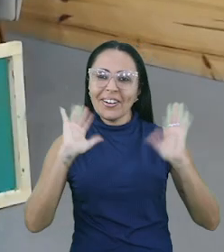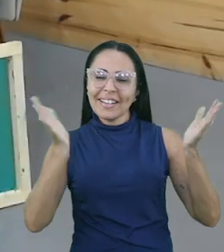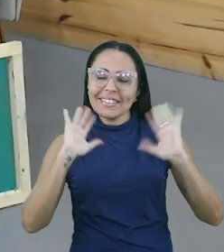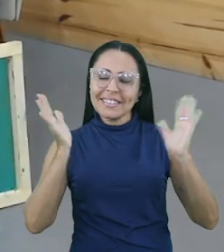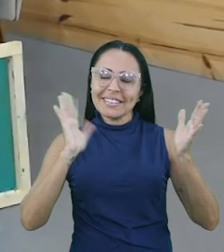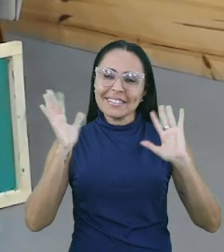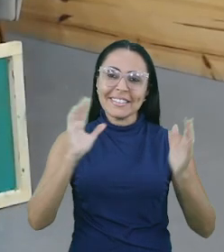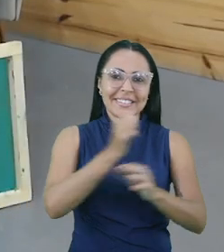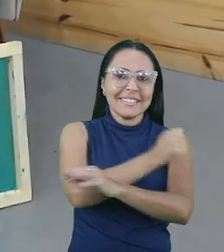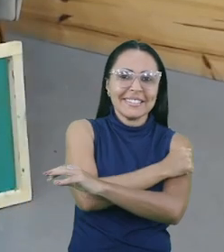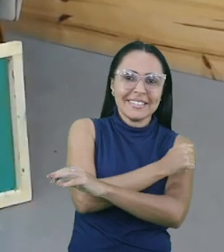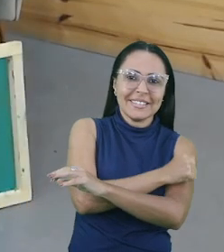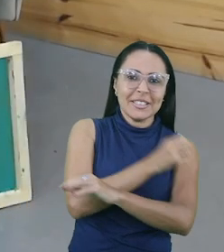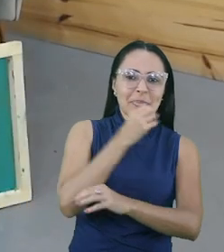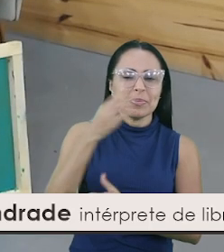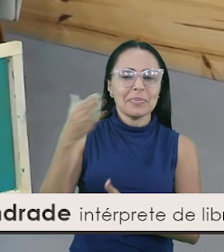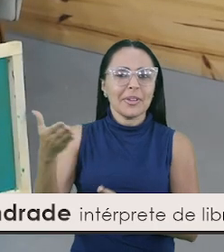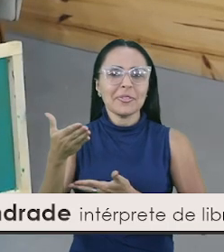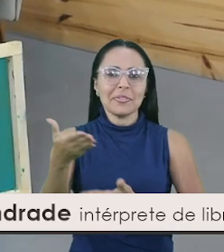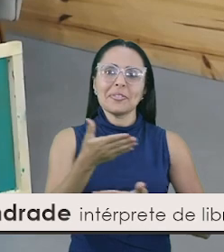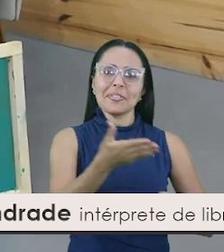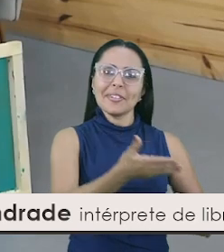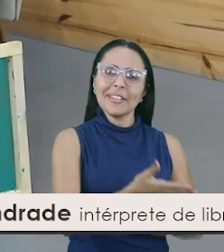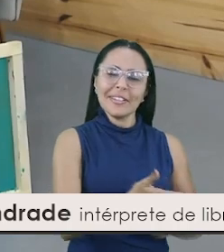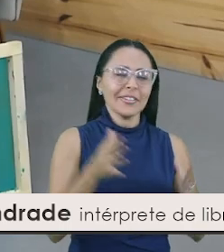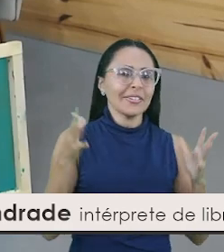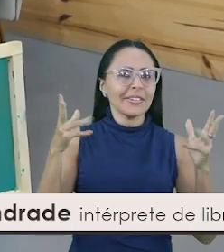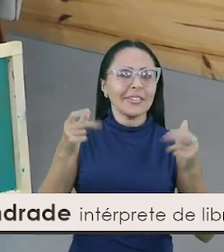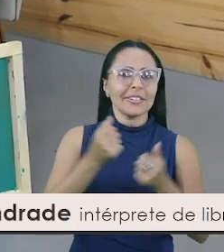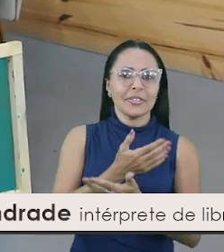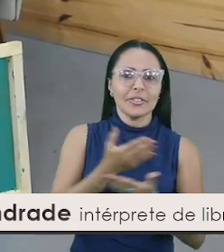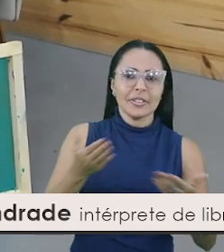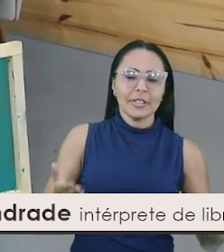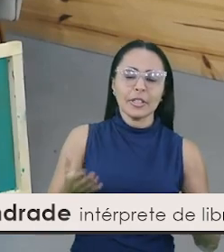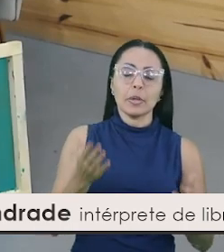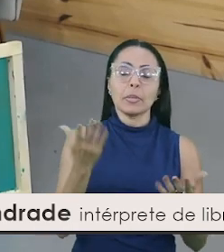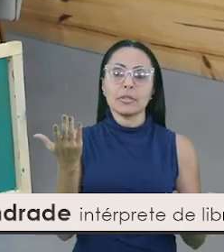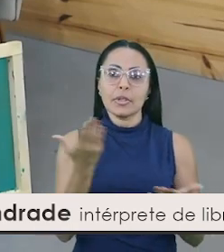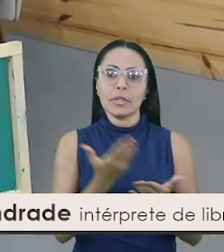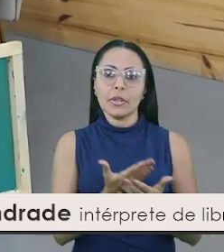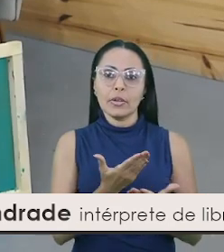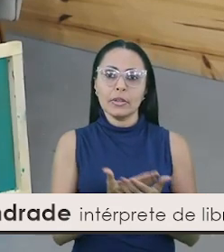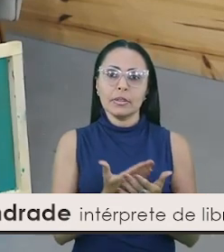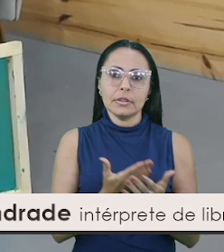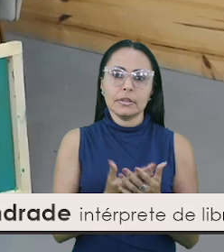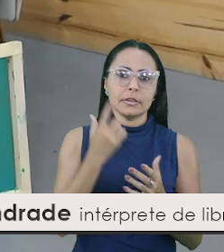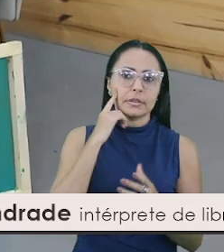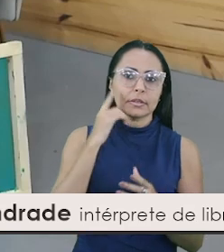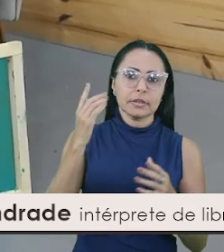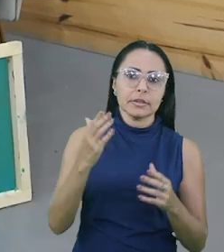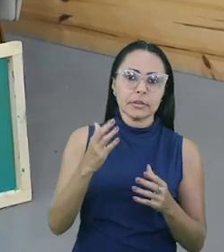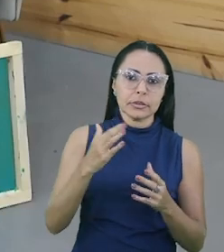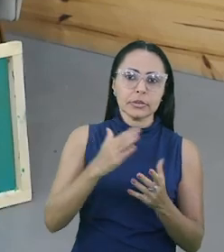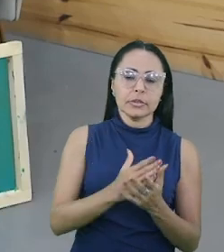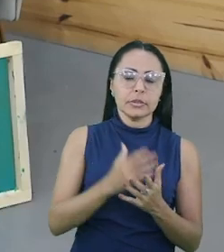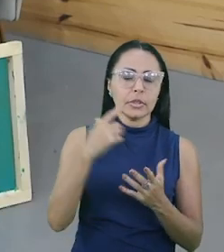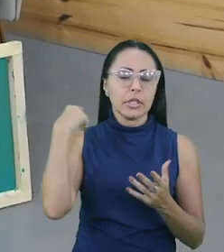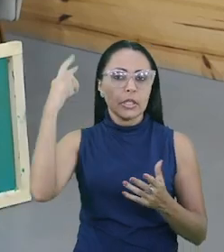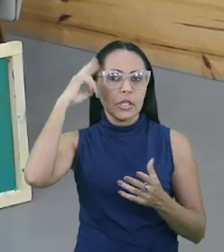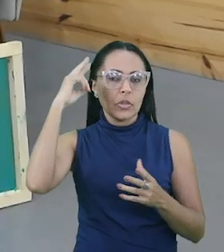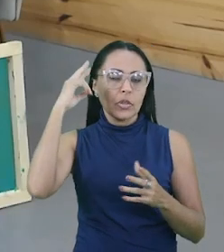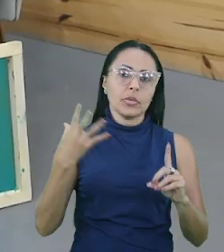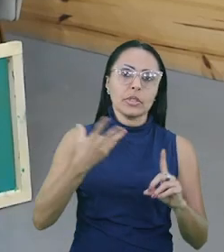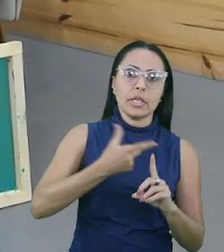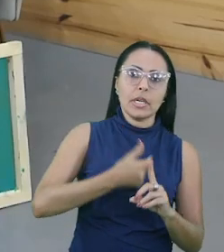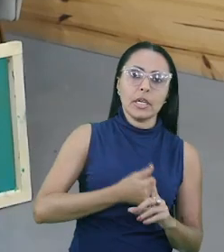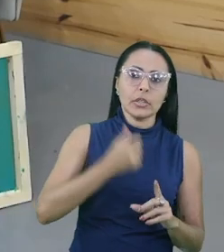Olá, estudante! Seja muito bem-vindo, muito bem-vinda a mais uma aula, né, da disciplina de Direção de Arte e Produção Gráfica.